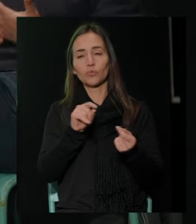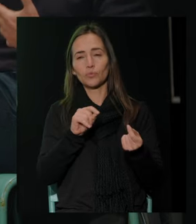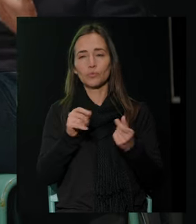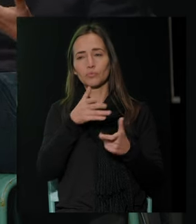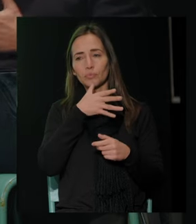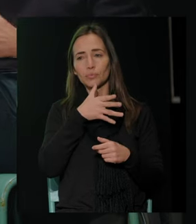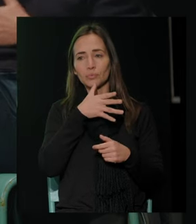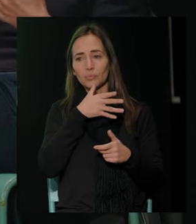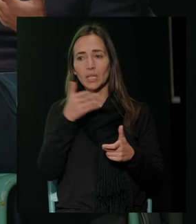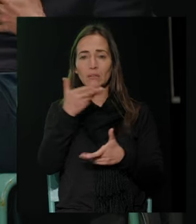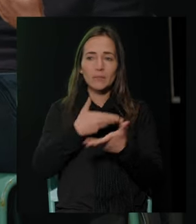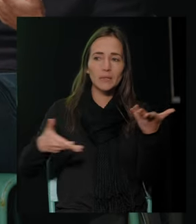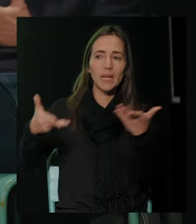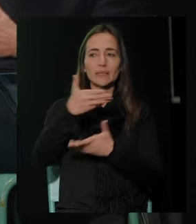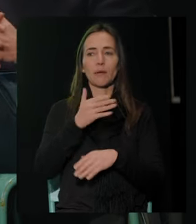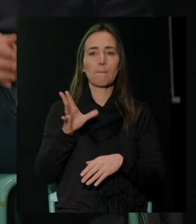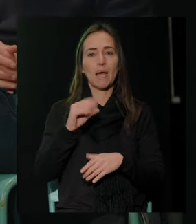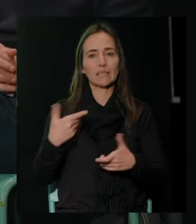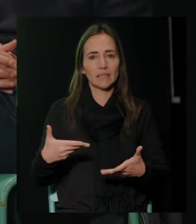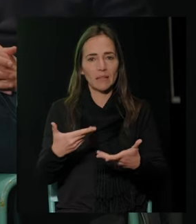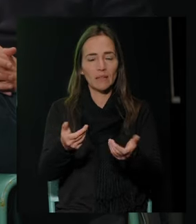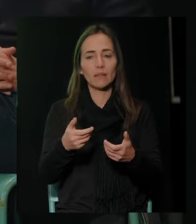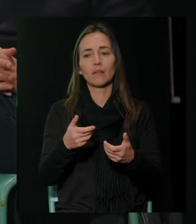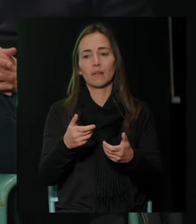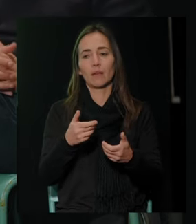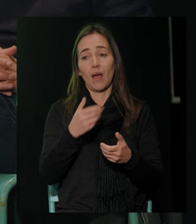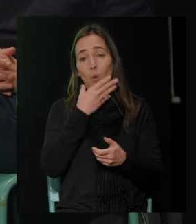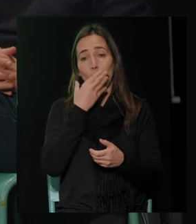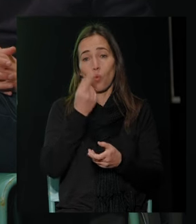uma interação mais ativa da parte